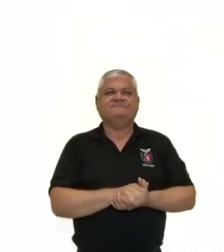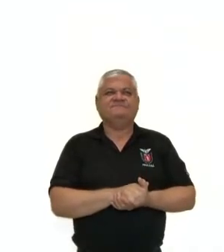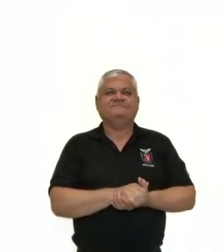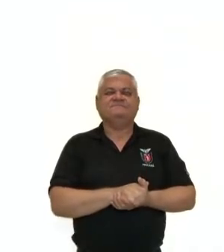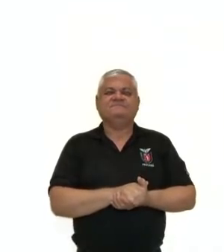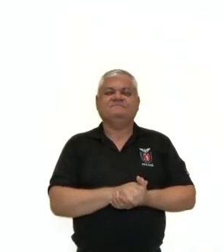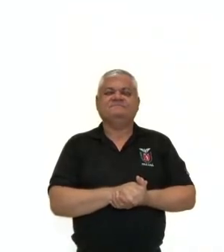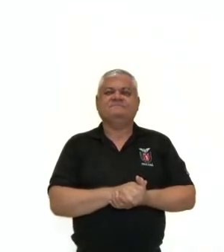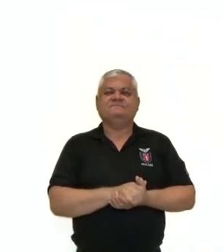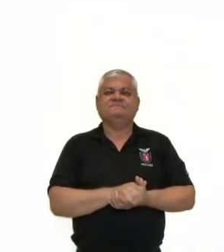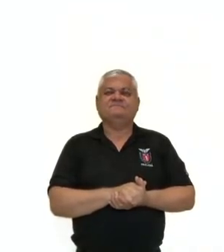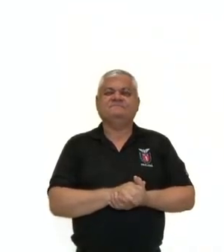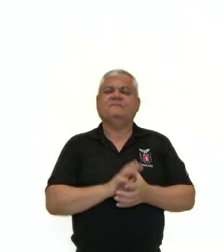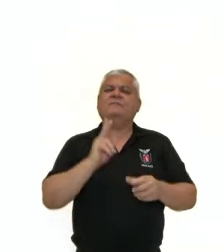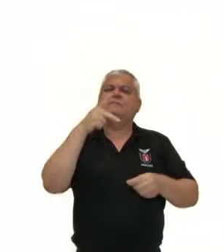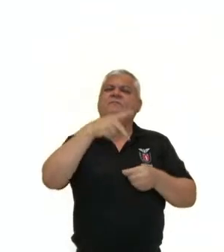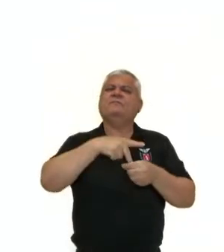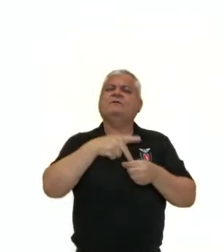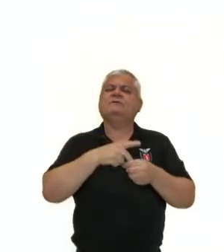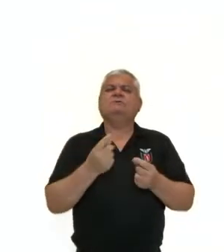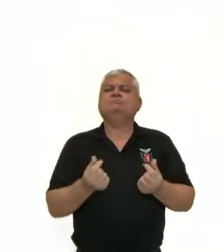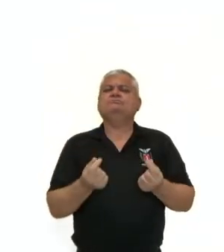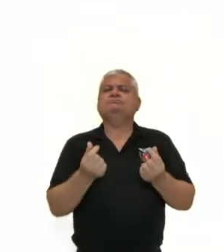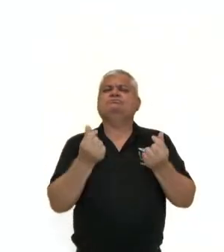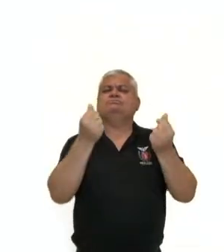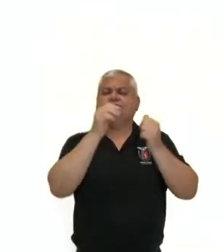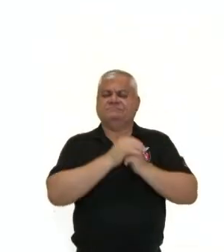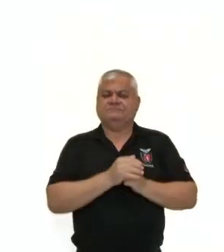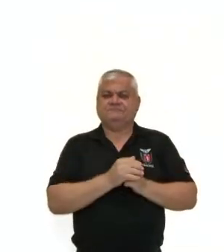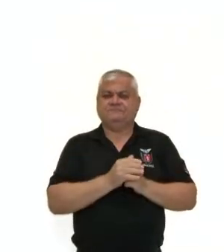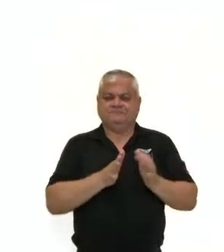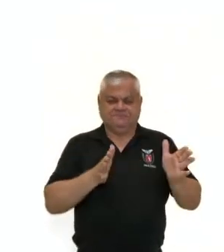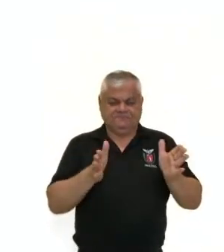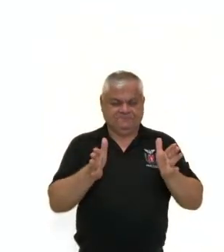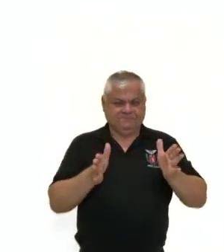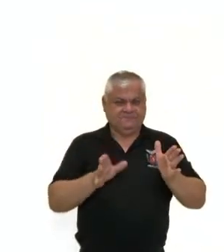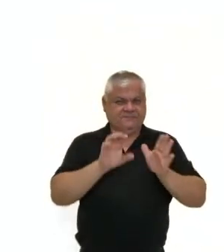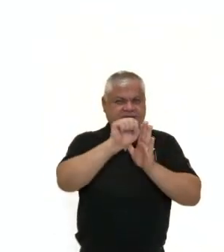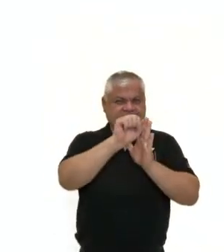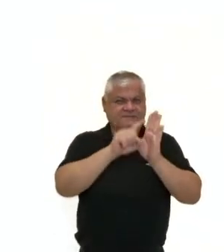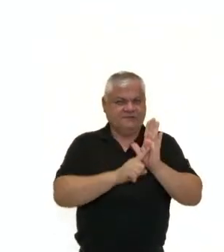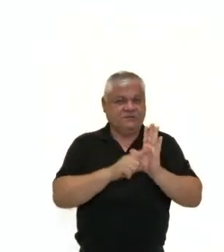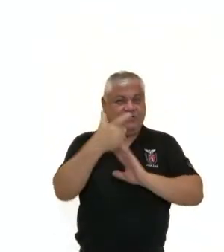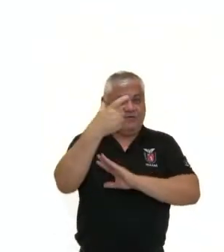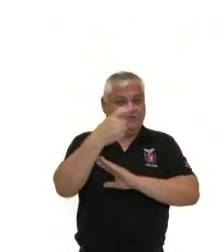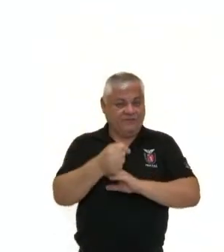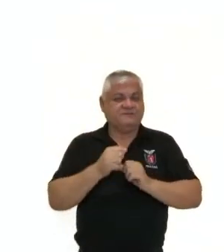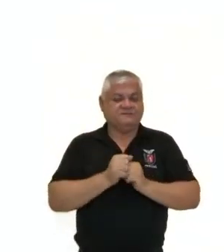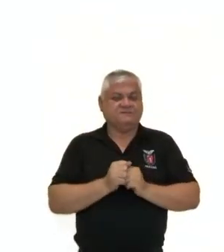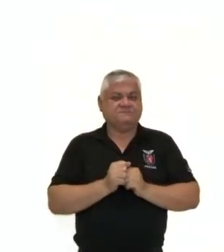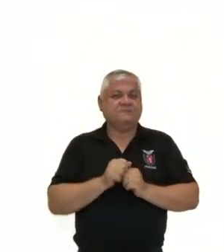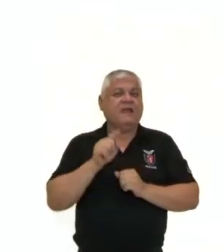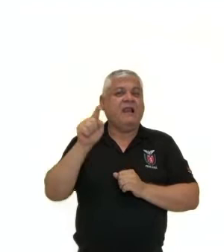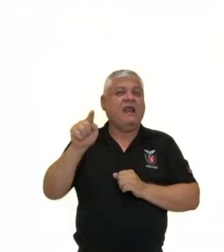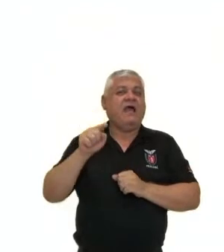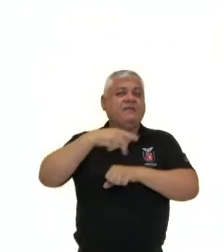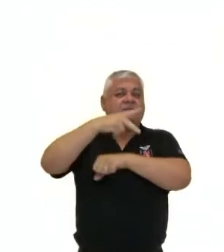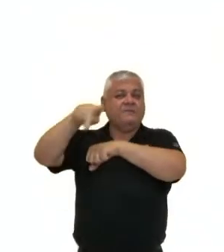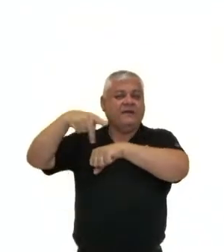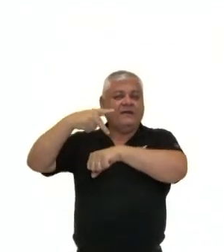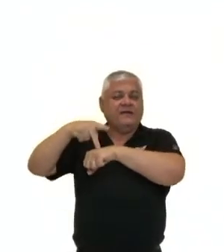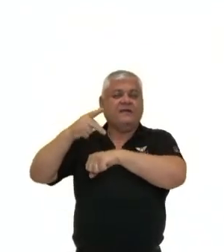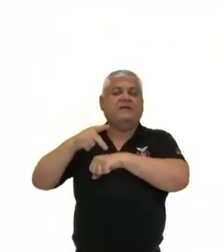é sobre a riqueza do petróleo desde o final do século 20 alguns dos maiores produtores de petróleo do Oriente Médio